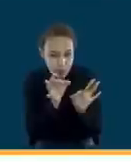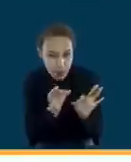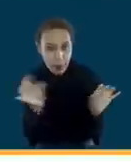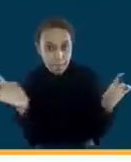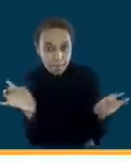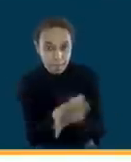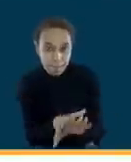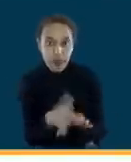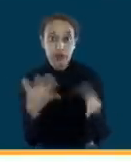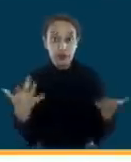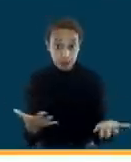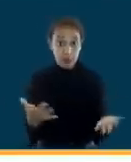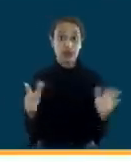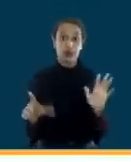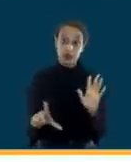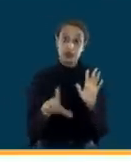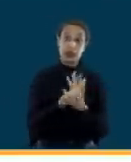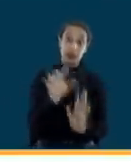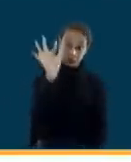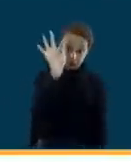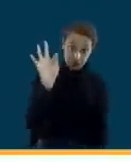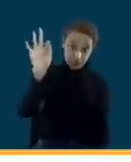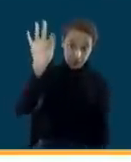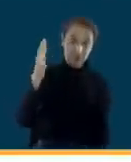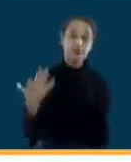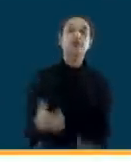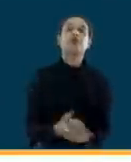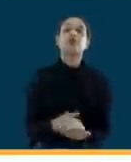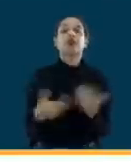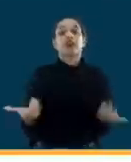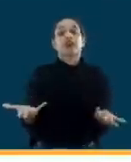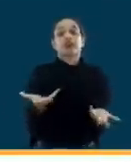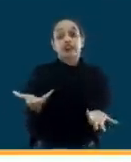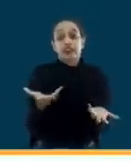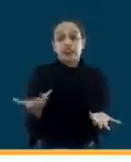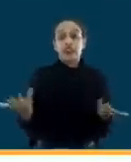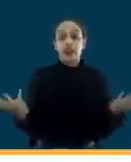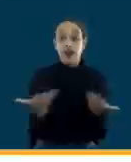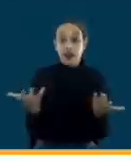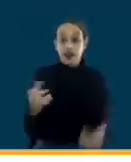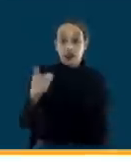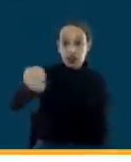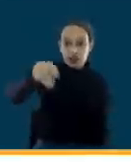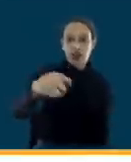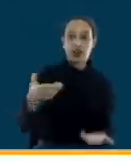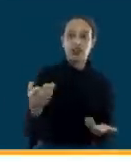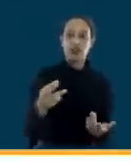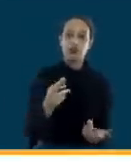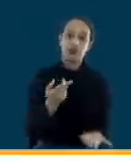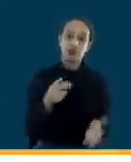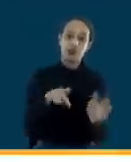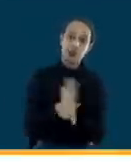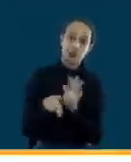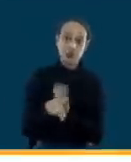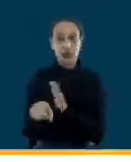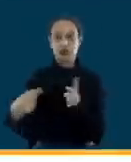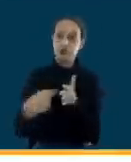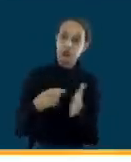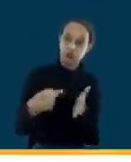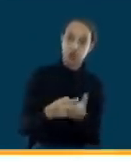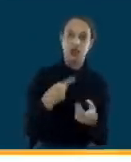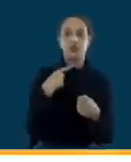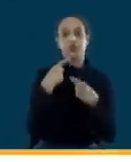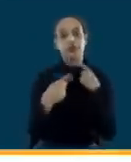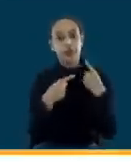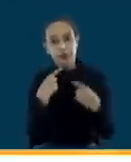regulamentação federal da Lei Aldir Blanc. E é por isso que eu queria fazer a rodada, já começar com a minha querida Úrsula Vidal. que na